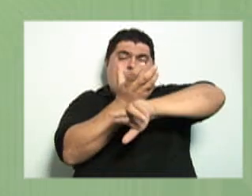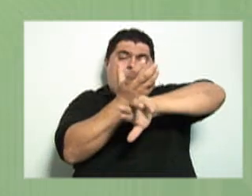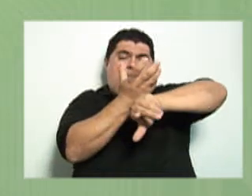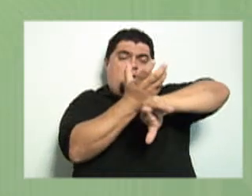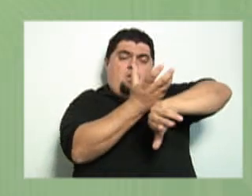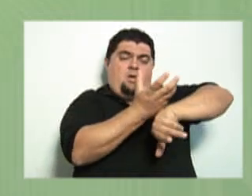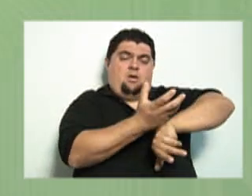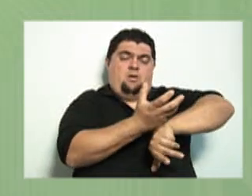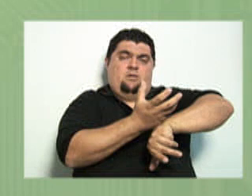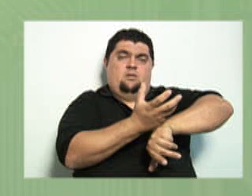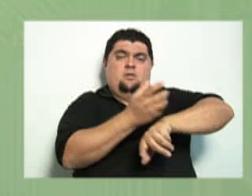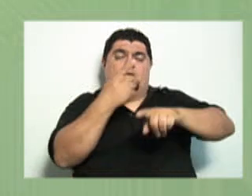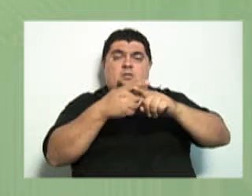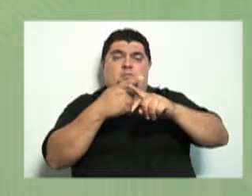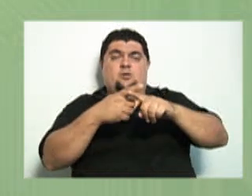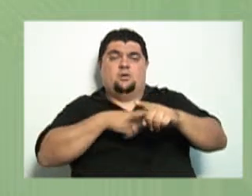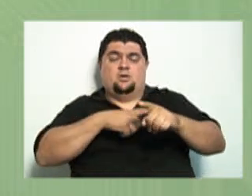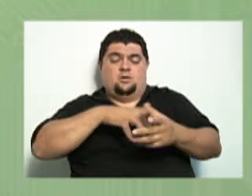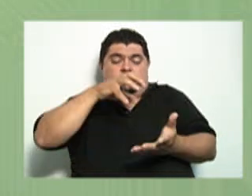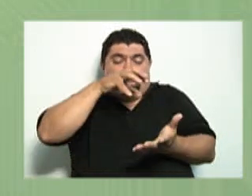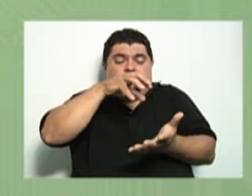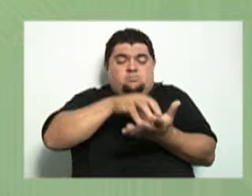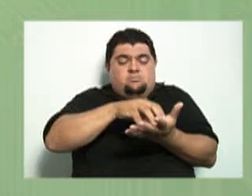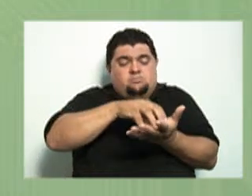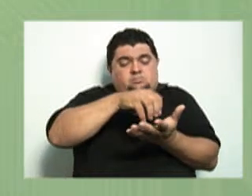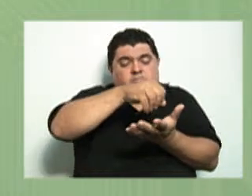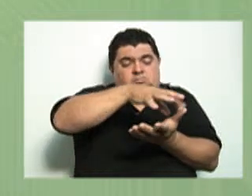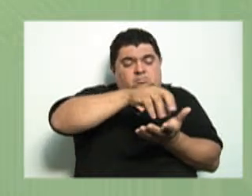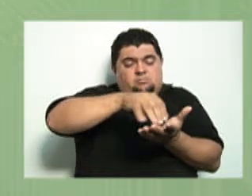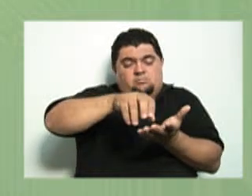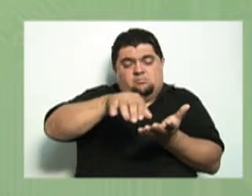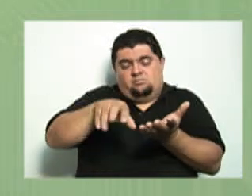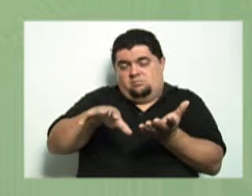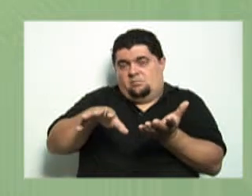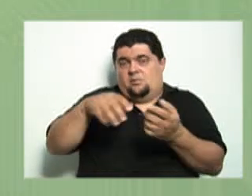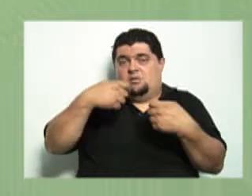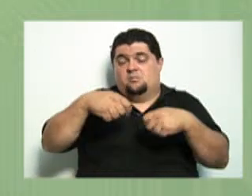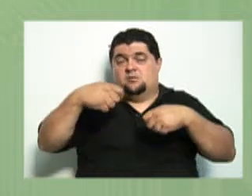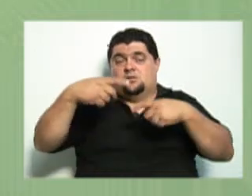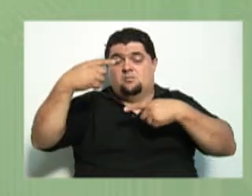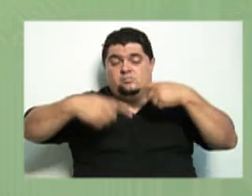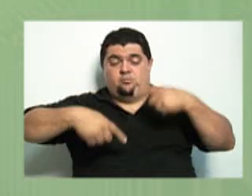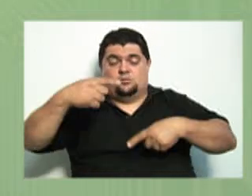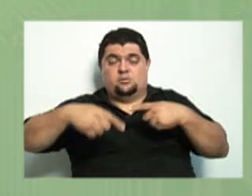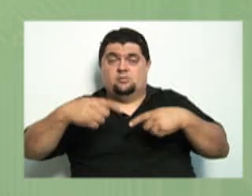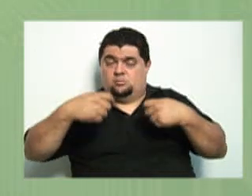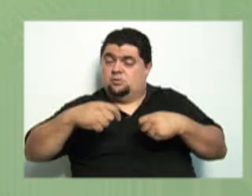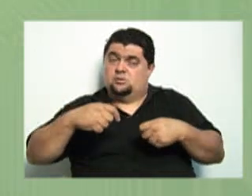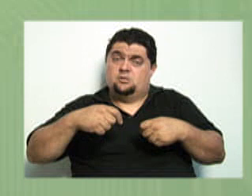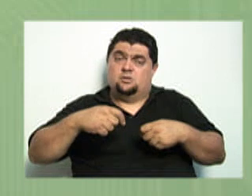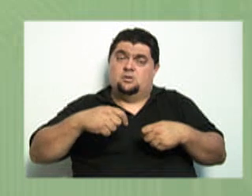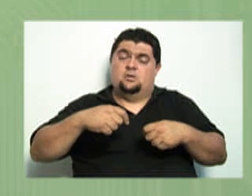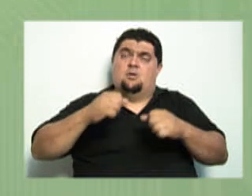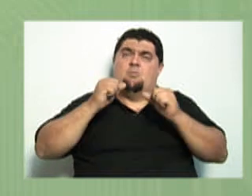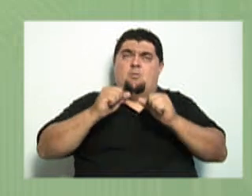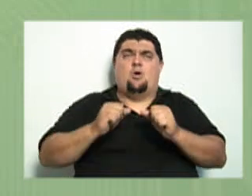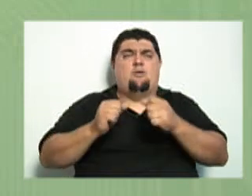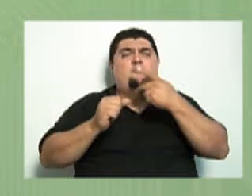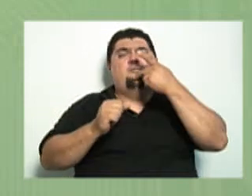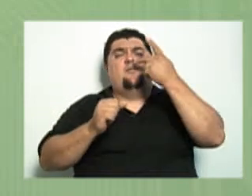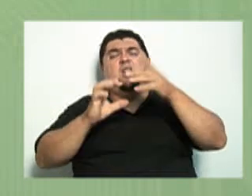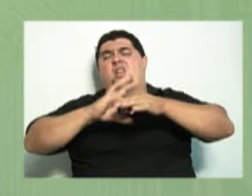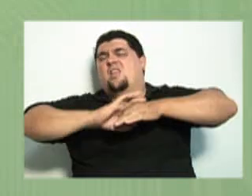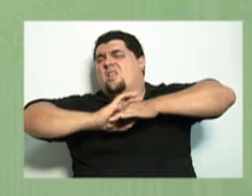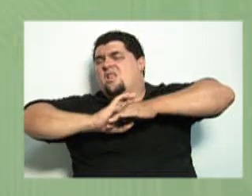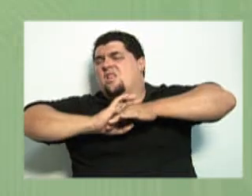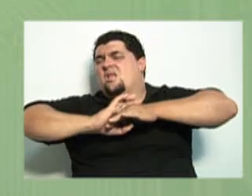no centro de várias outras esferas. Ele depende de um ambiente político. A gente precisa ter liberdade de expressão. Nossas